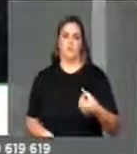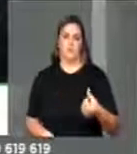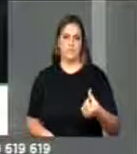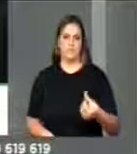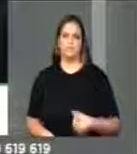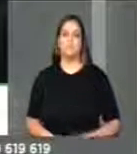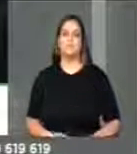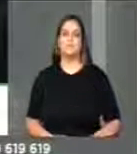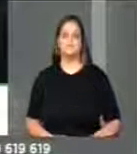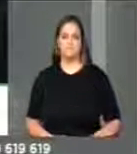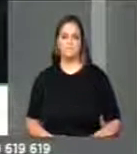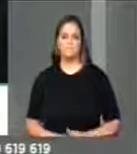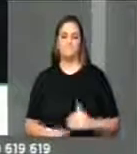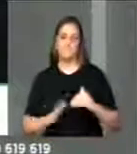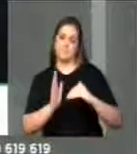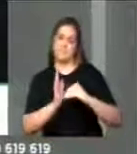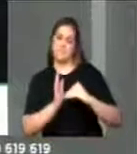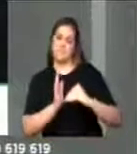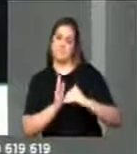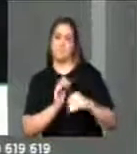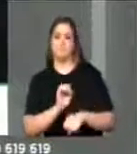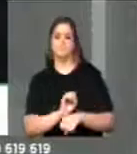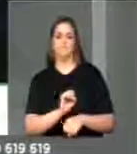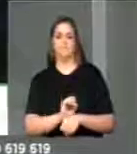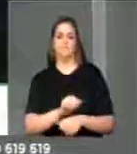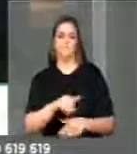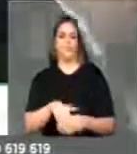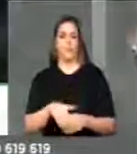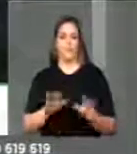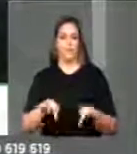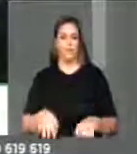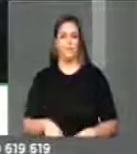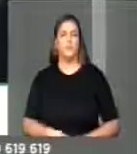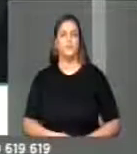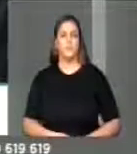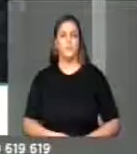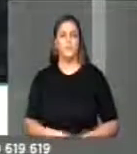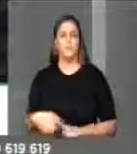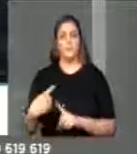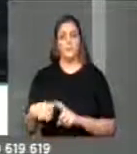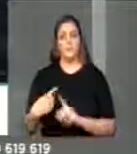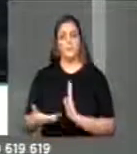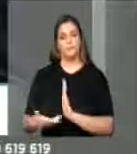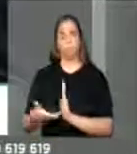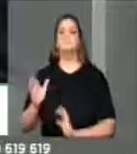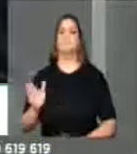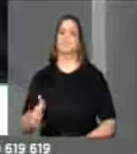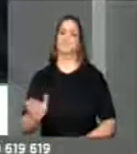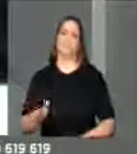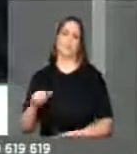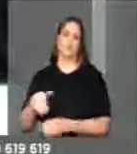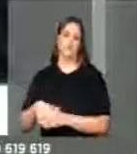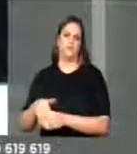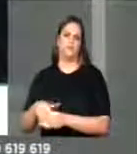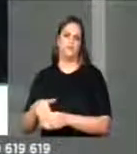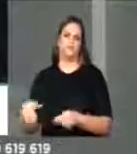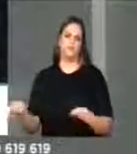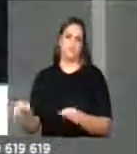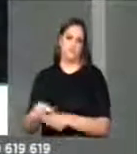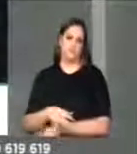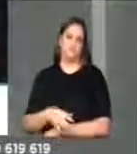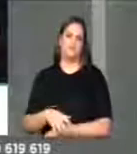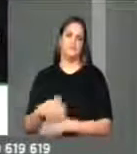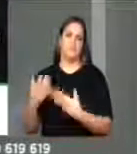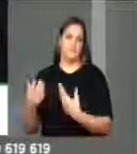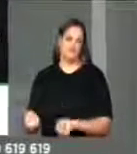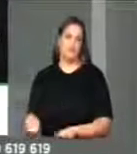2016, lá no Senado da República, porque a Câmara de Deputados já fez a sua parte de admissibilidade,